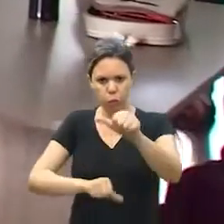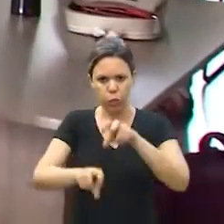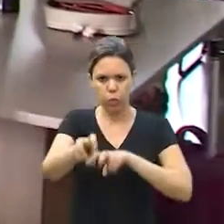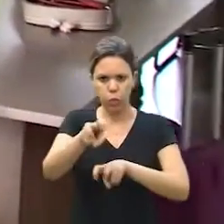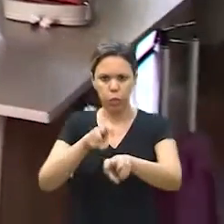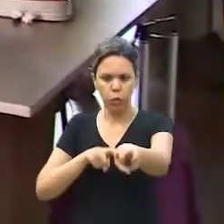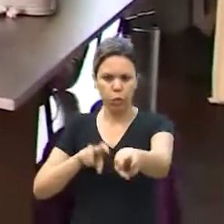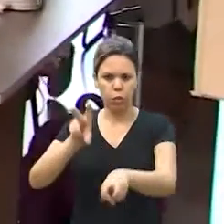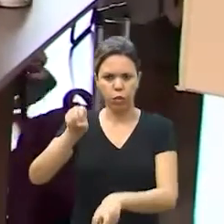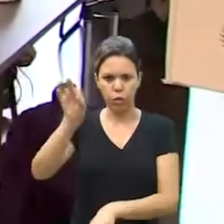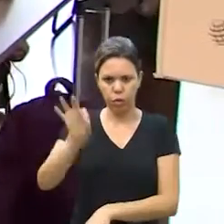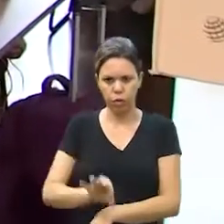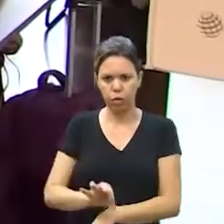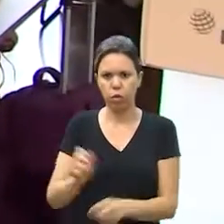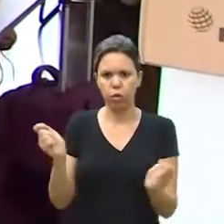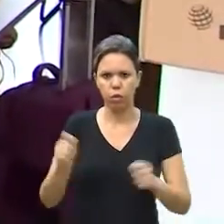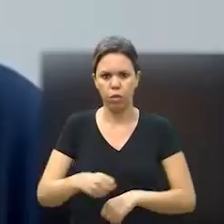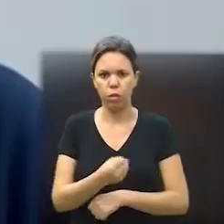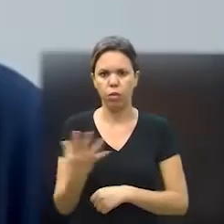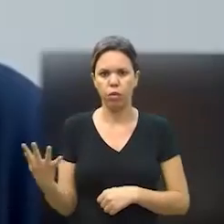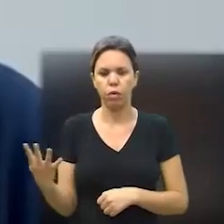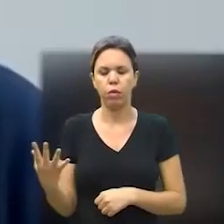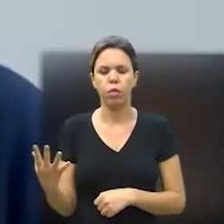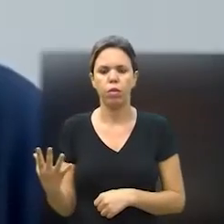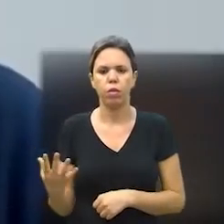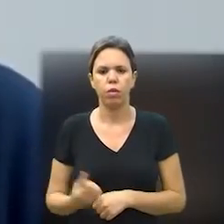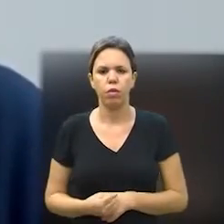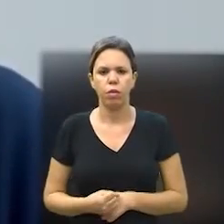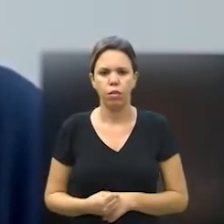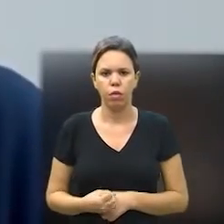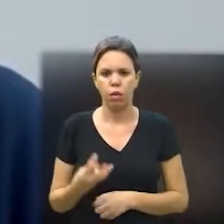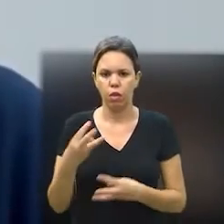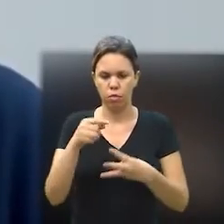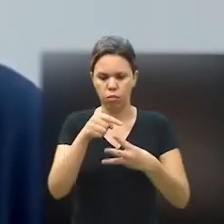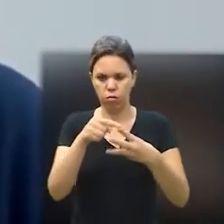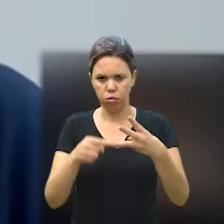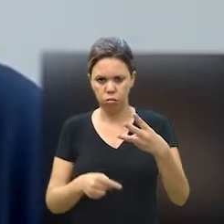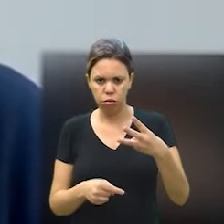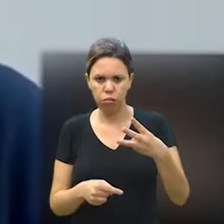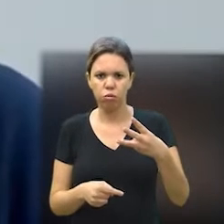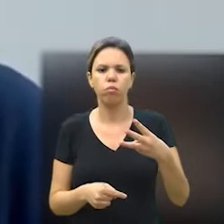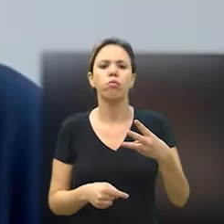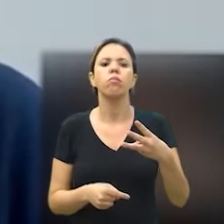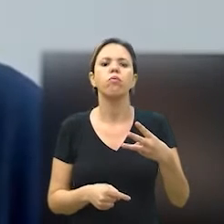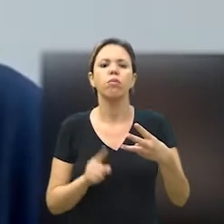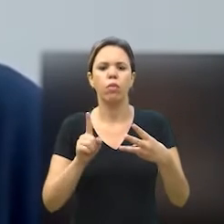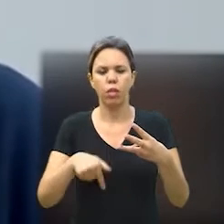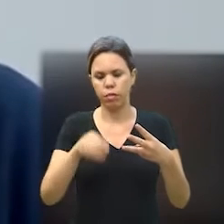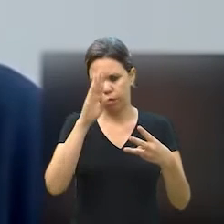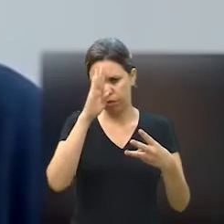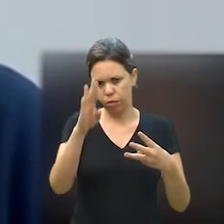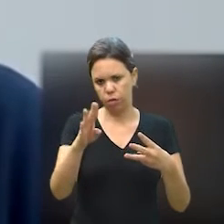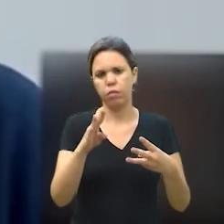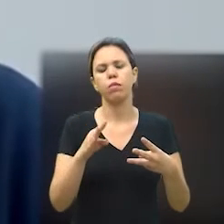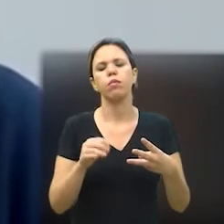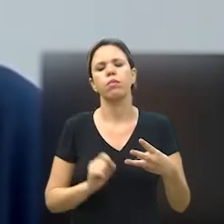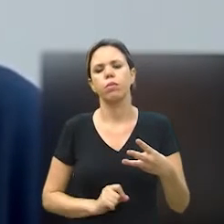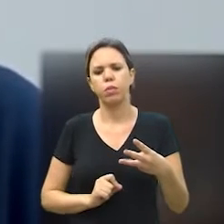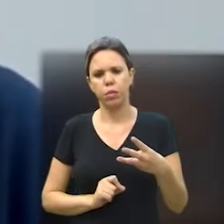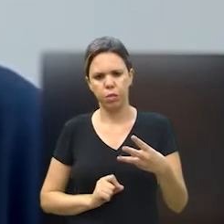até 50% da capacidade. E são 3 pontos que são